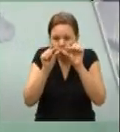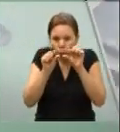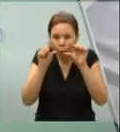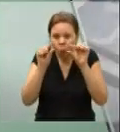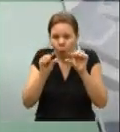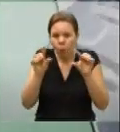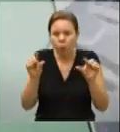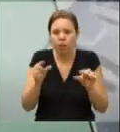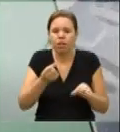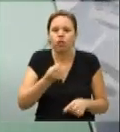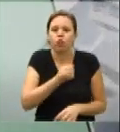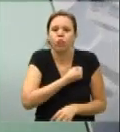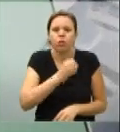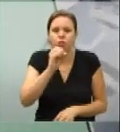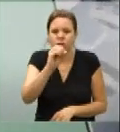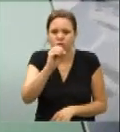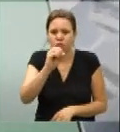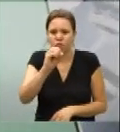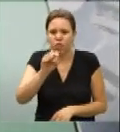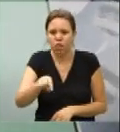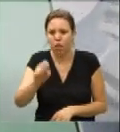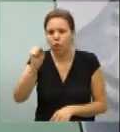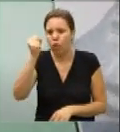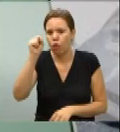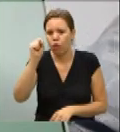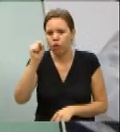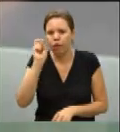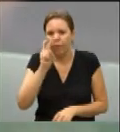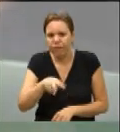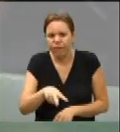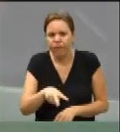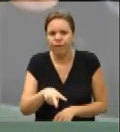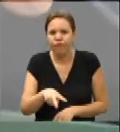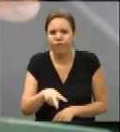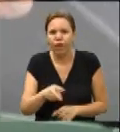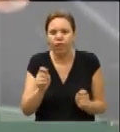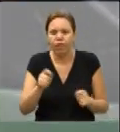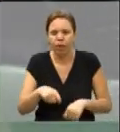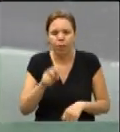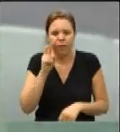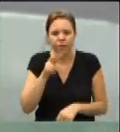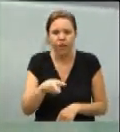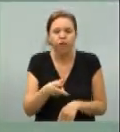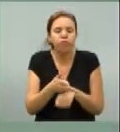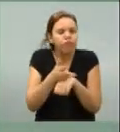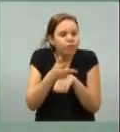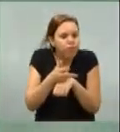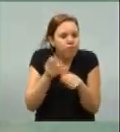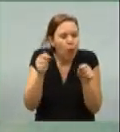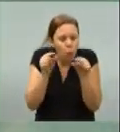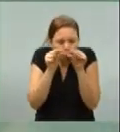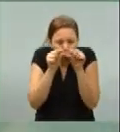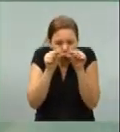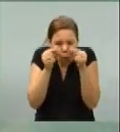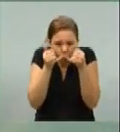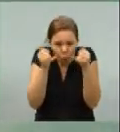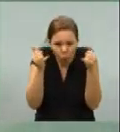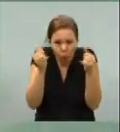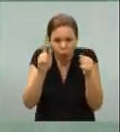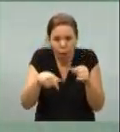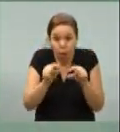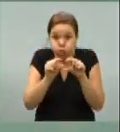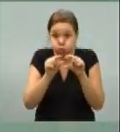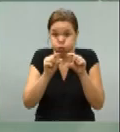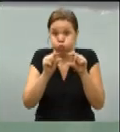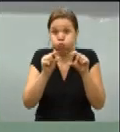número 08. Então, não sei se dá pra ver aí na câmera, mas ela tem essa espessura. É bem fininho. Não, ela é a mais